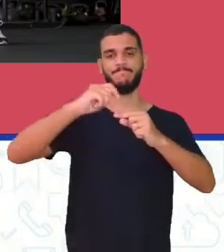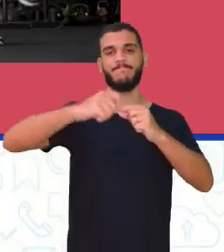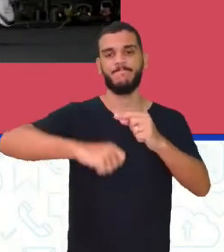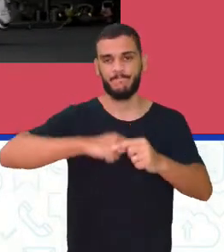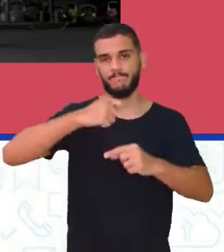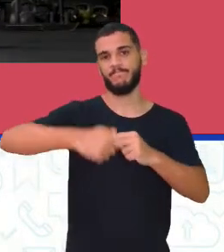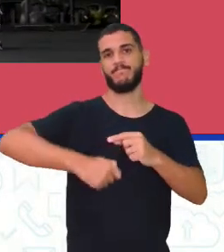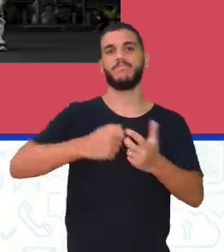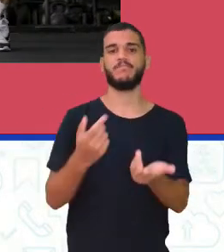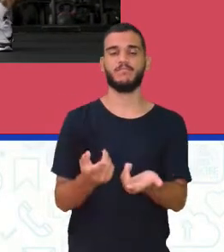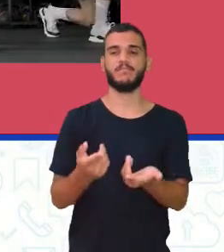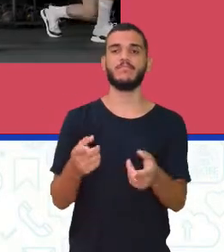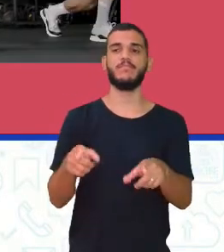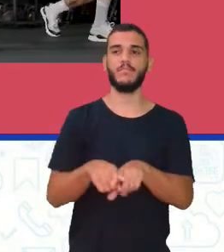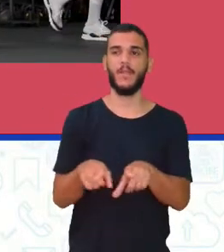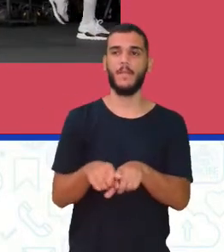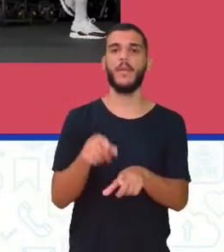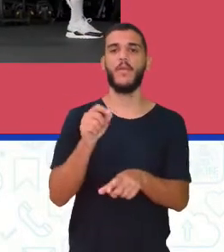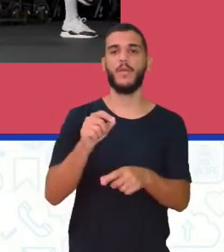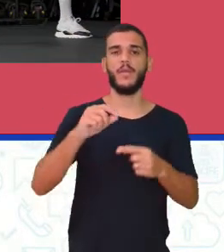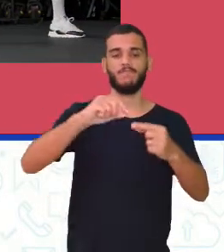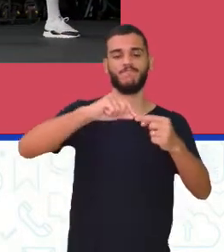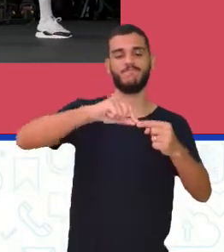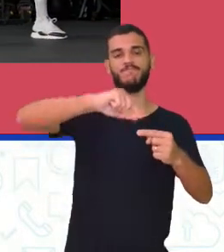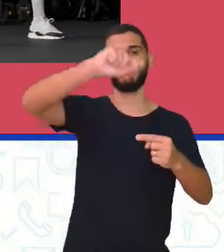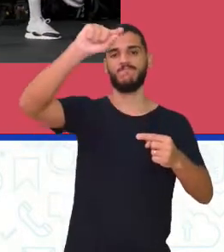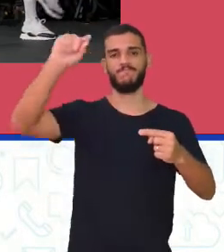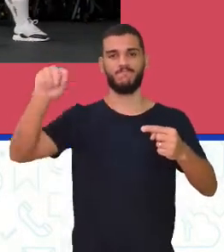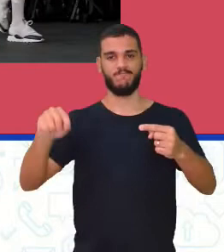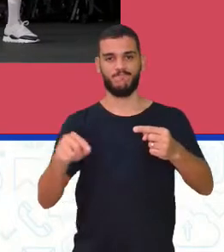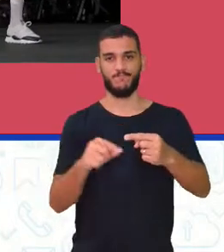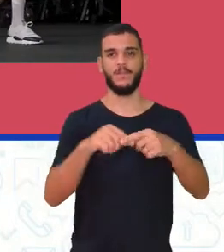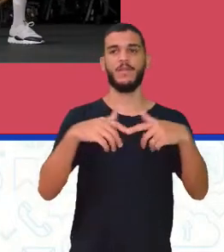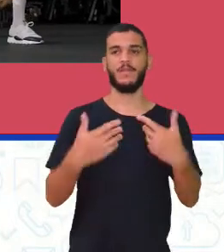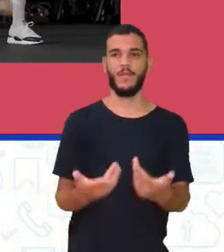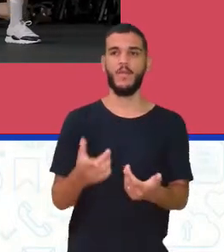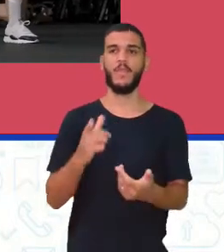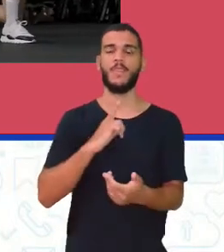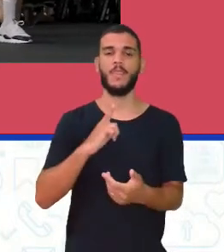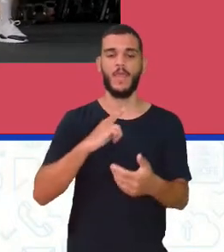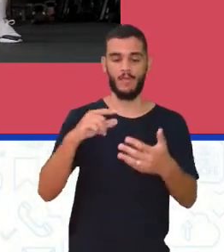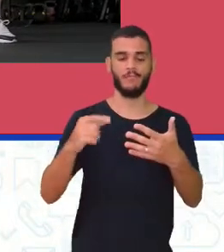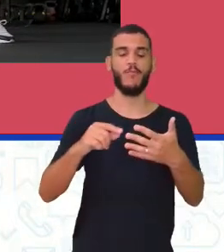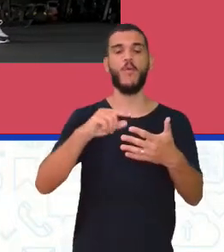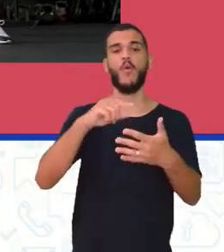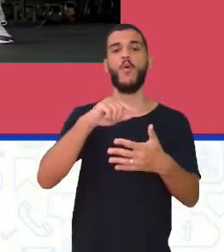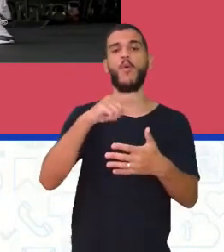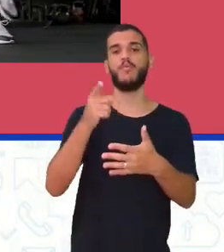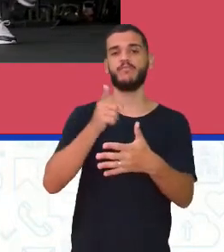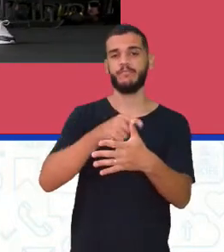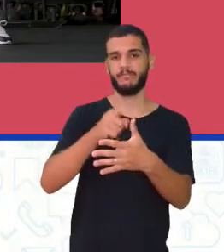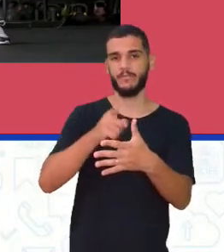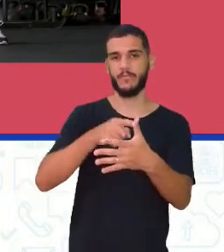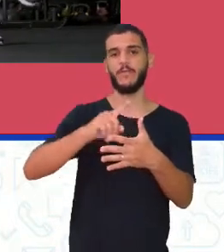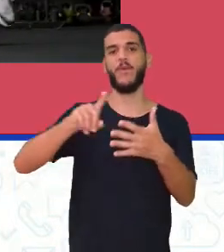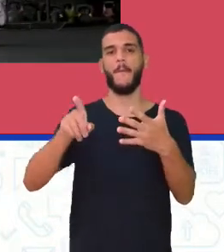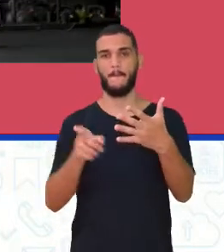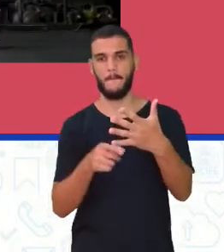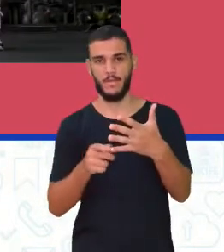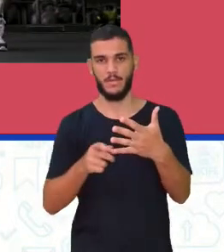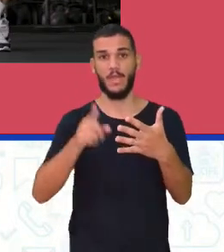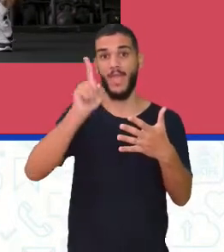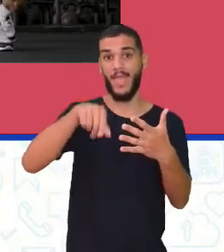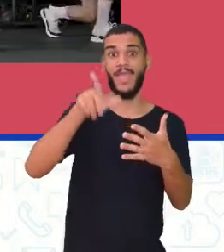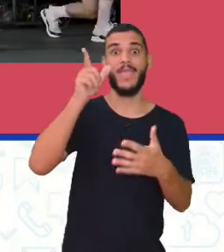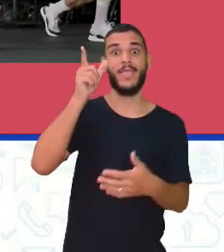quase a questão aí de um arco. Então, essa questão. Já os supinadores e pronadores, é bem interessante, né, que